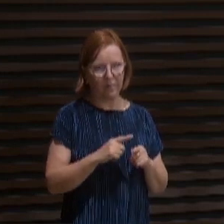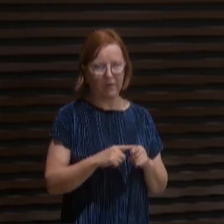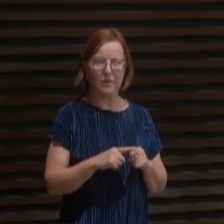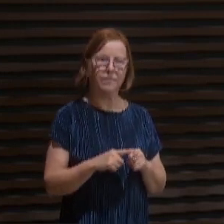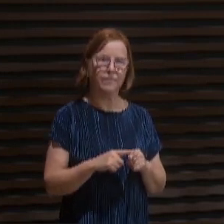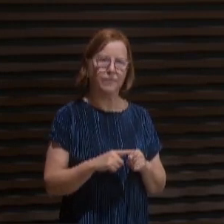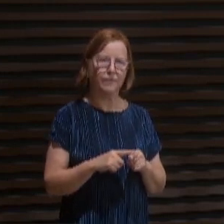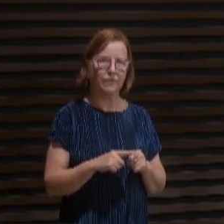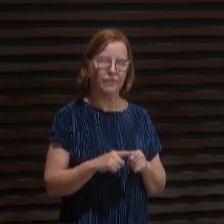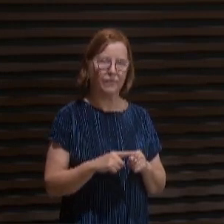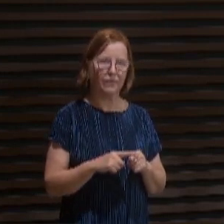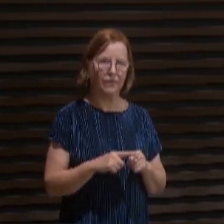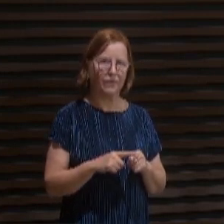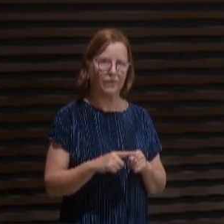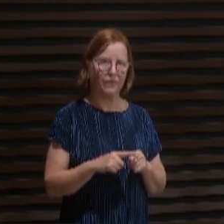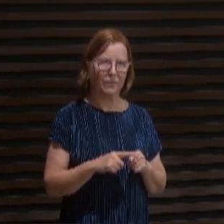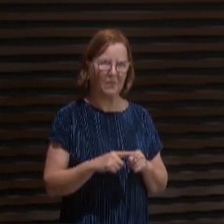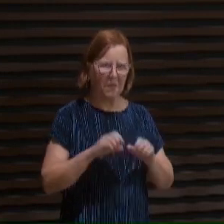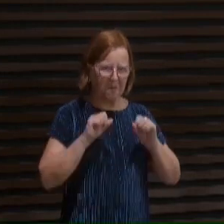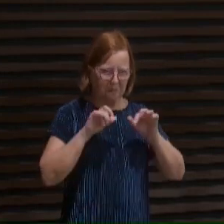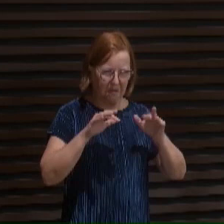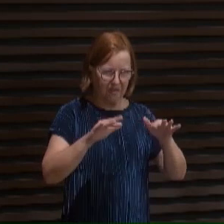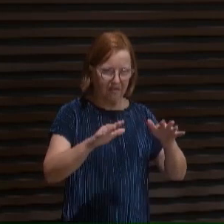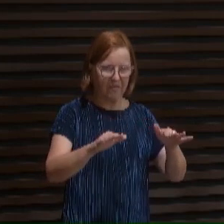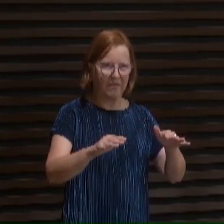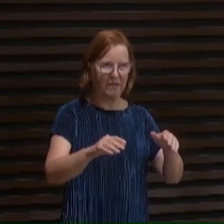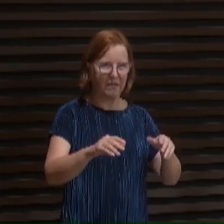intoxicaram os filhos